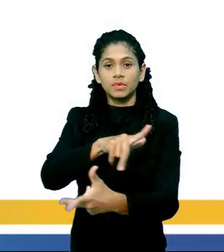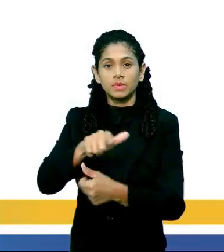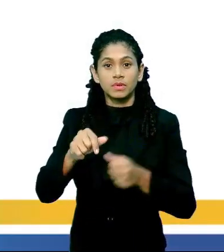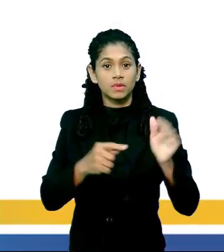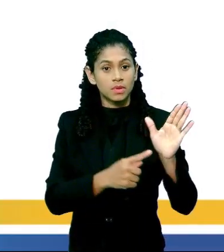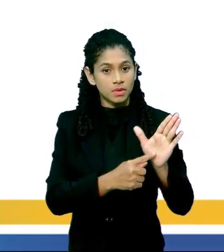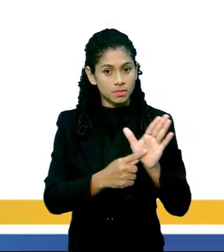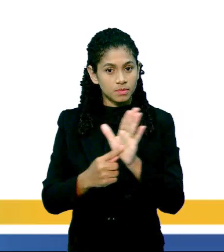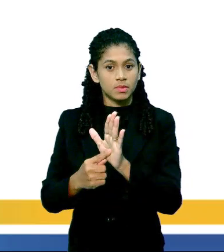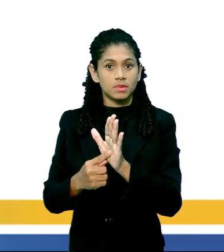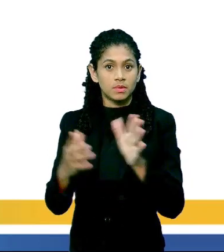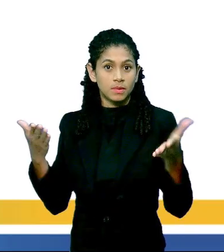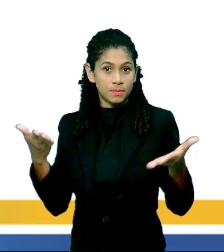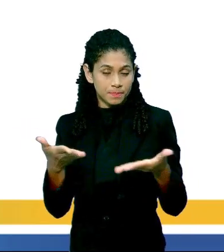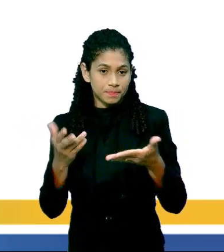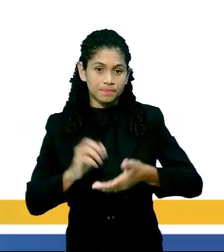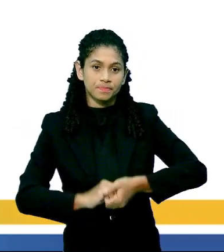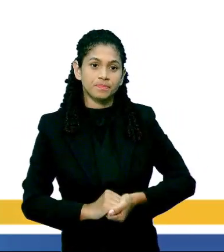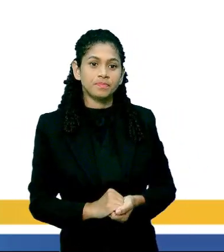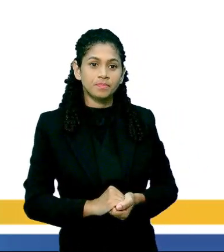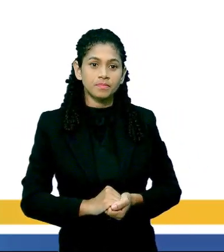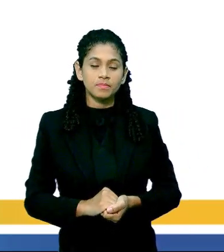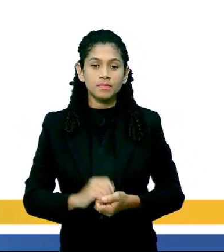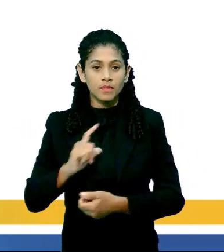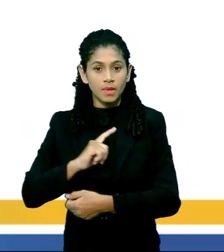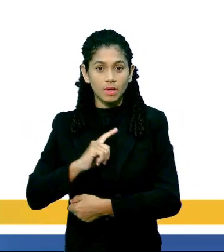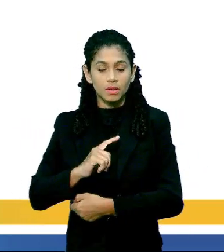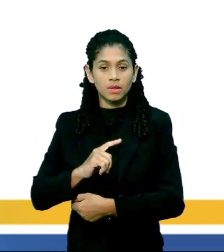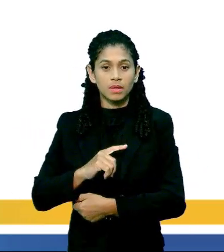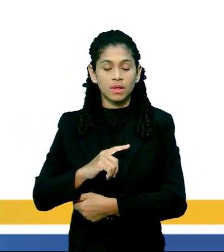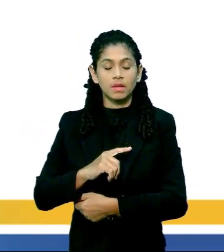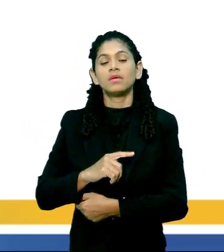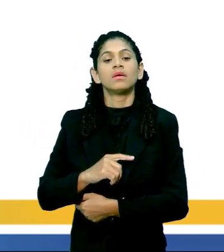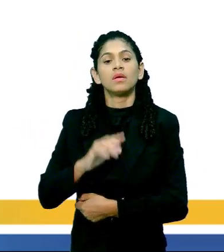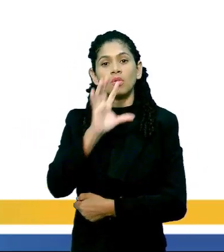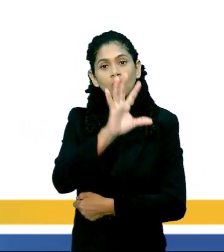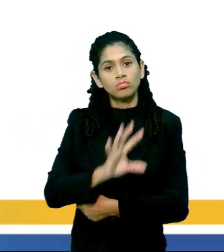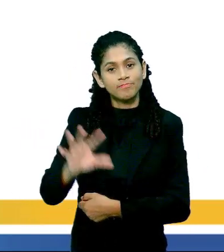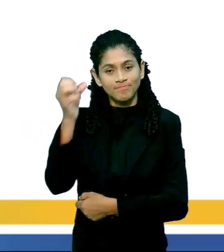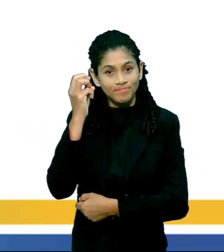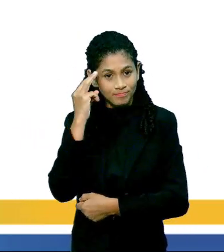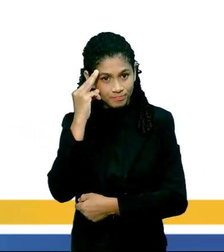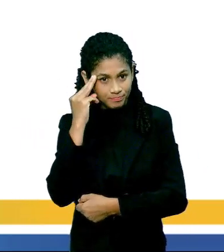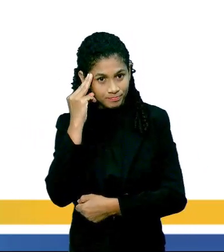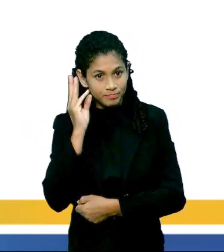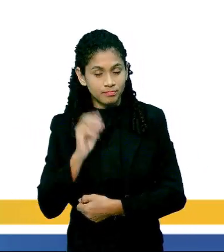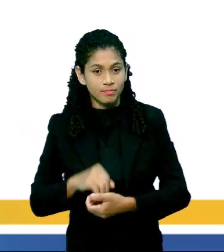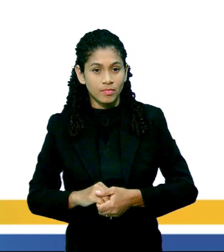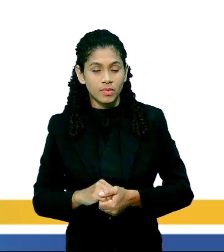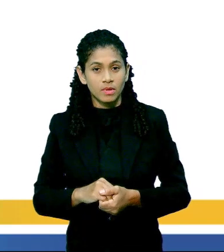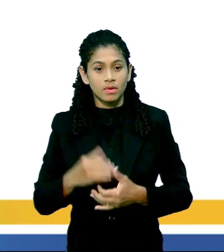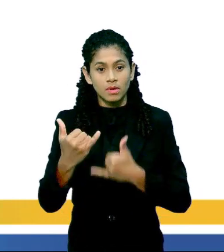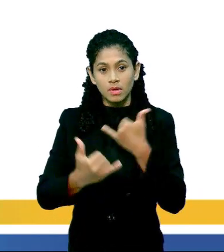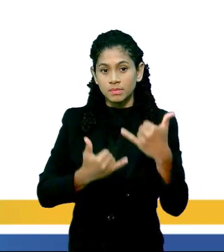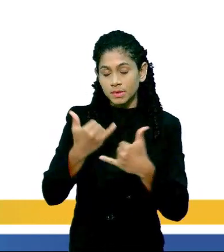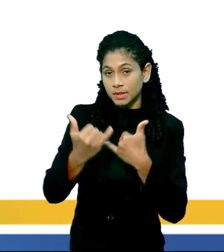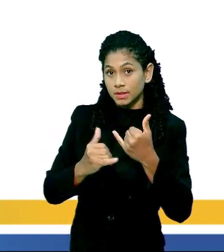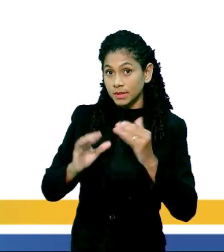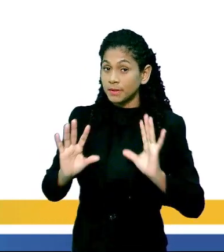segmento de jogos e brincadeiras. Aqui temos o nosso mapa mental, que temos a brincadeira com esse direcionamento para